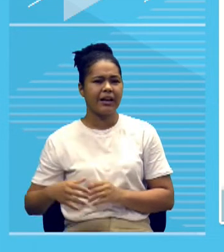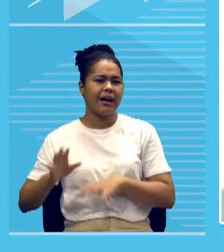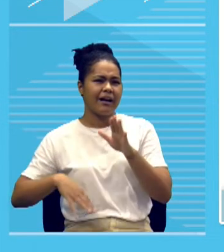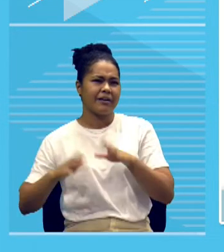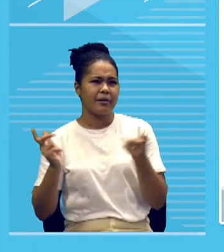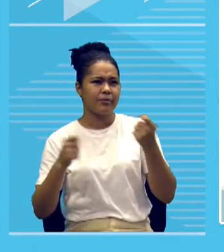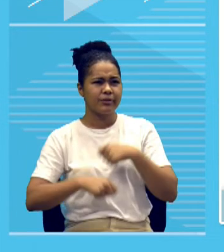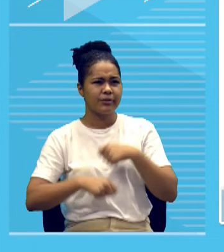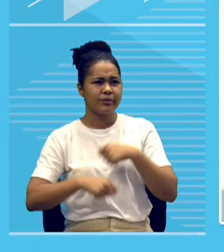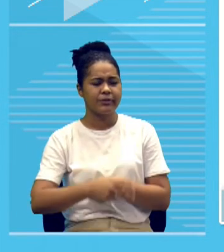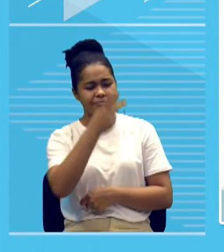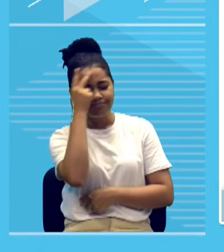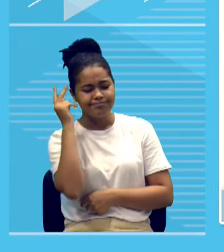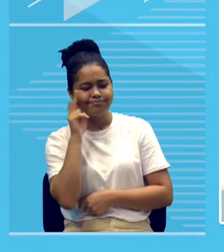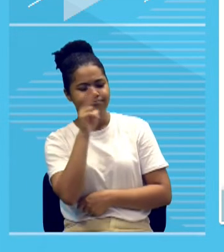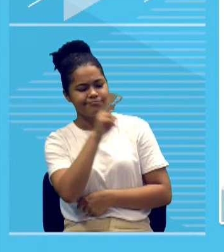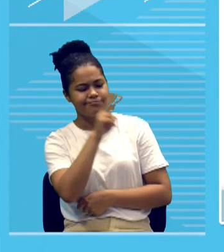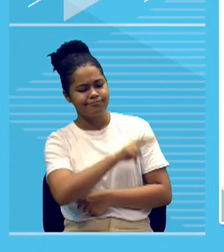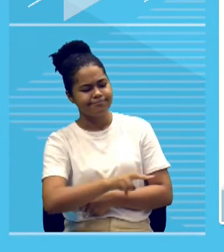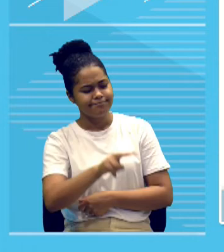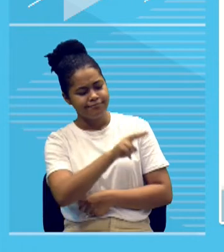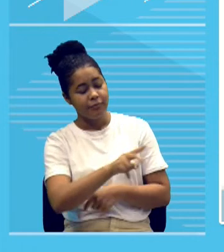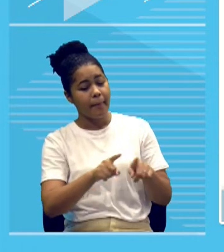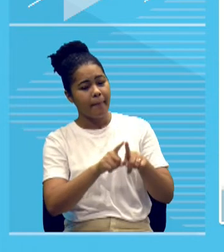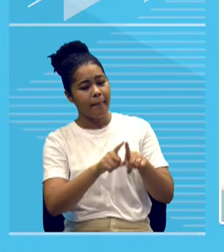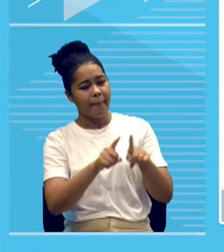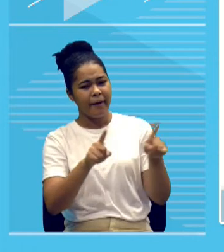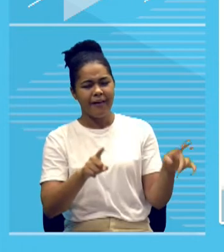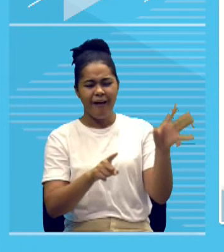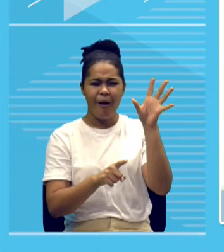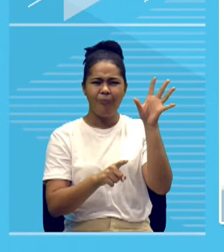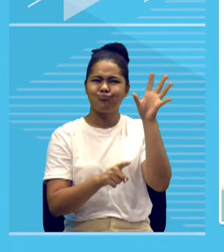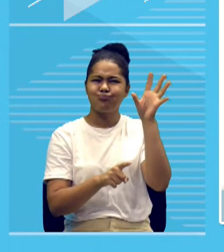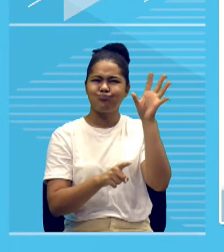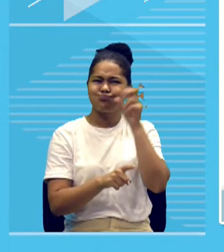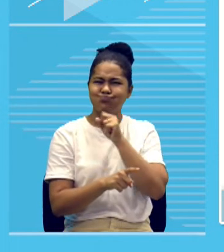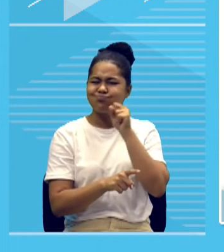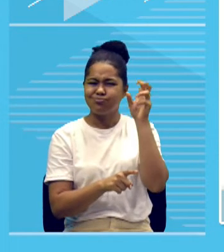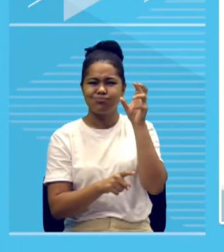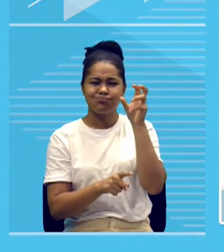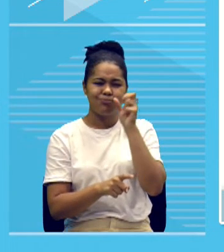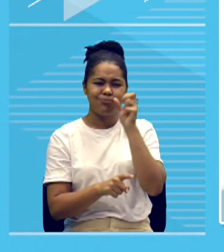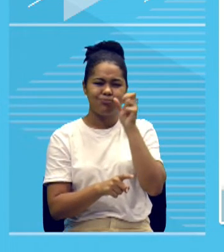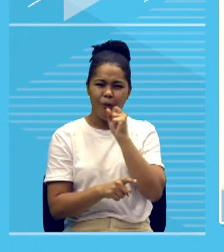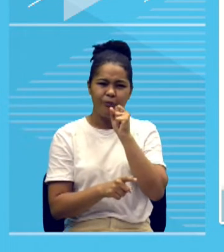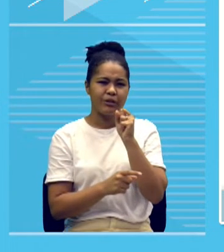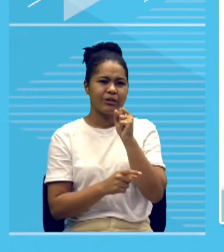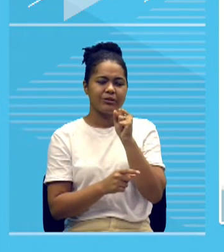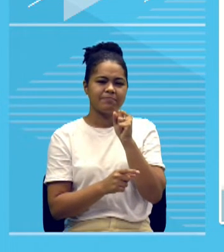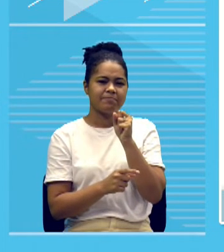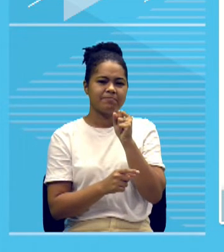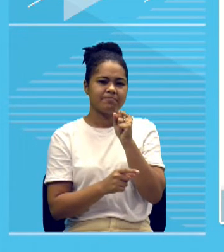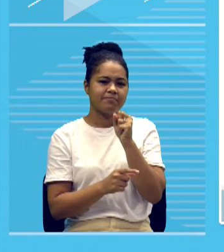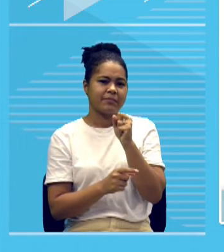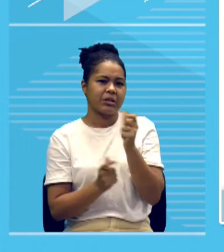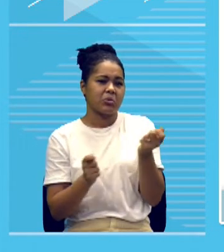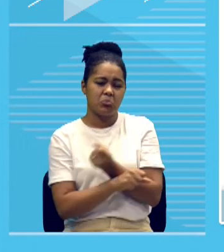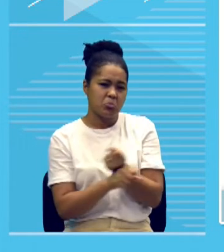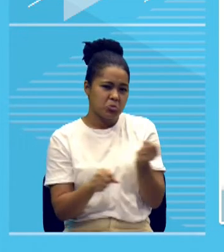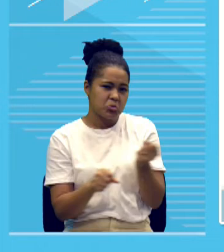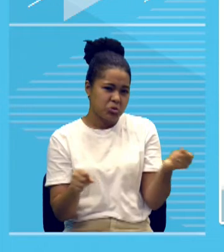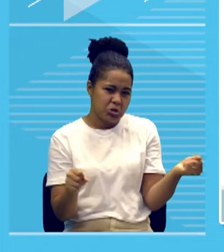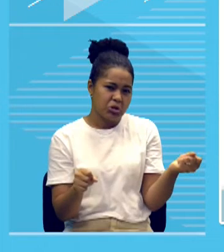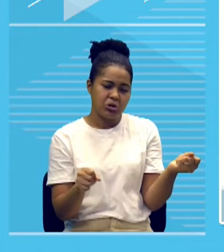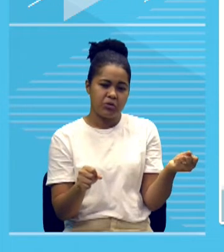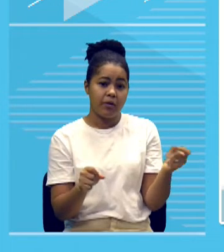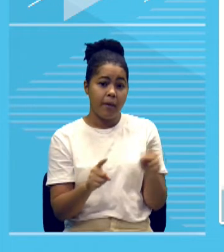meu não ri zuada não Professor a meu amigo Ah pois em corte lá minha amiga Francisca